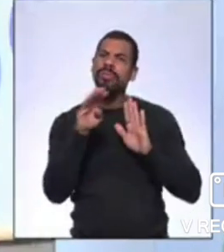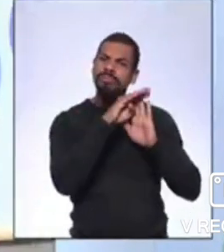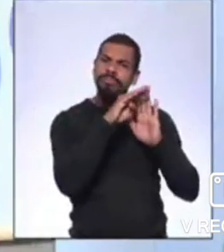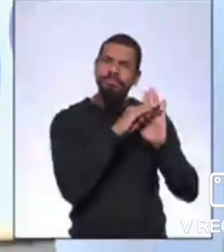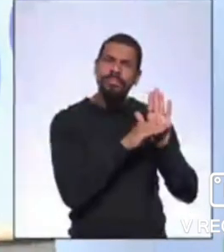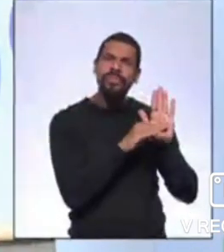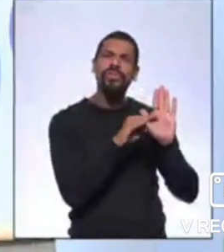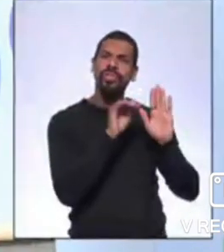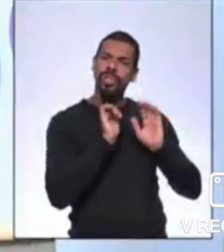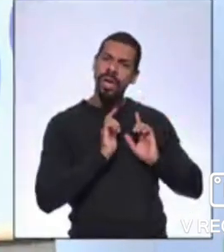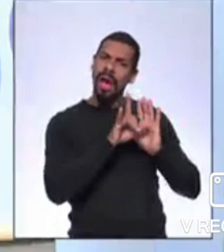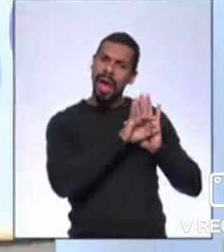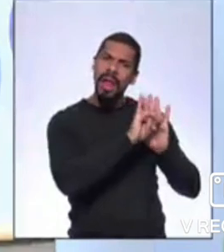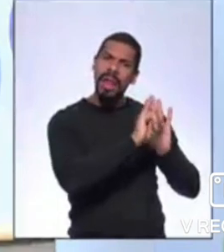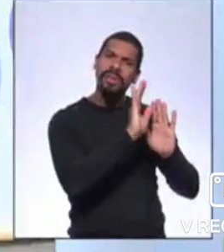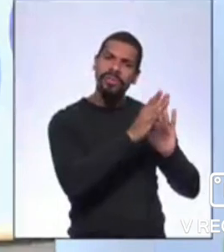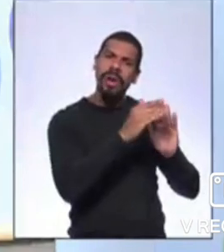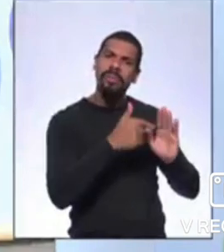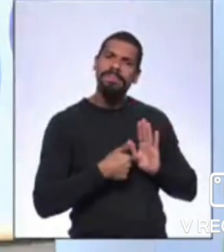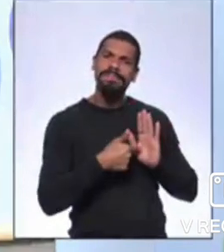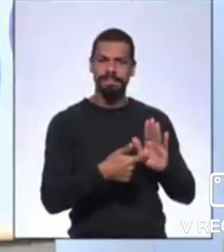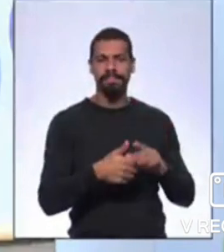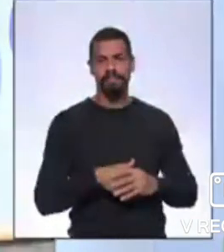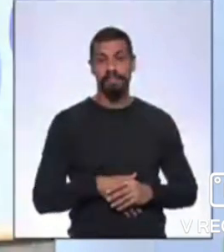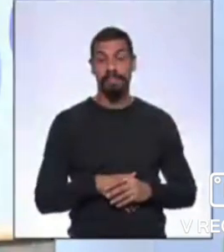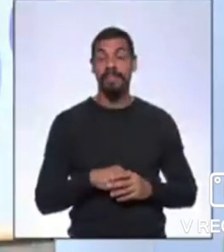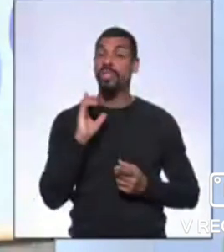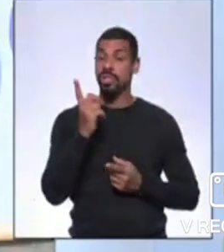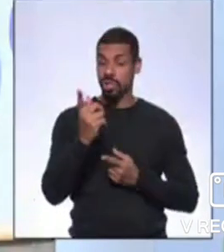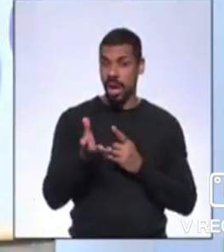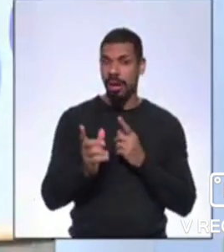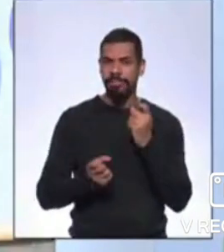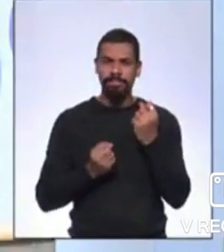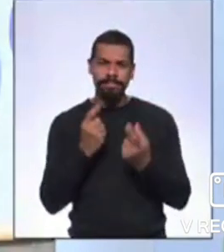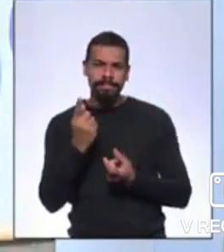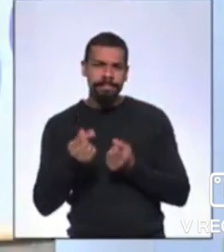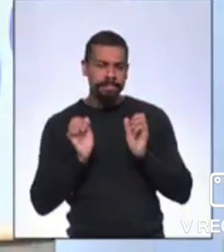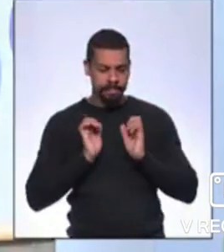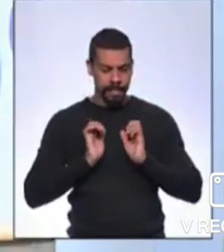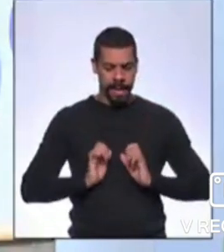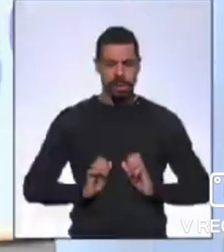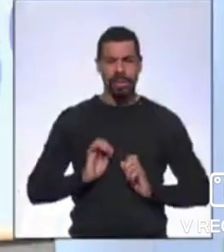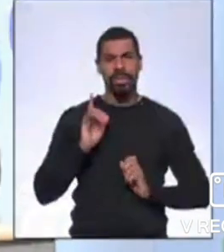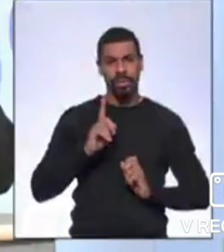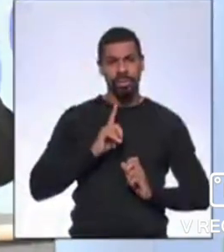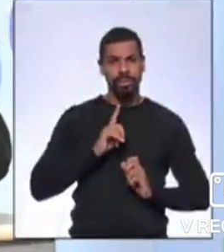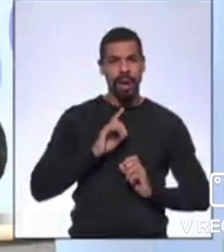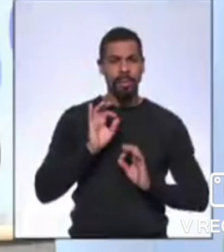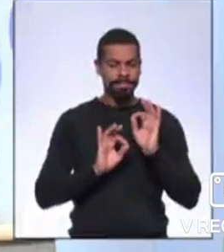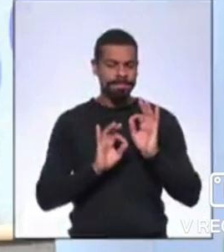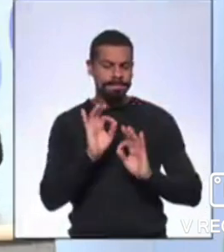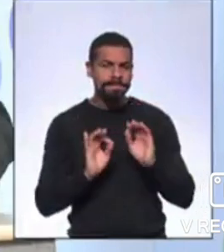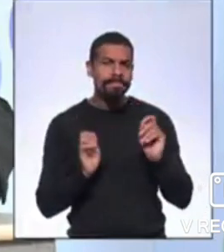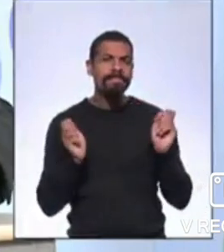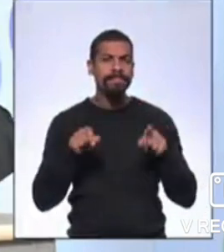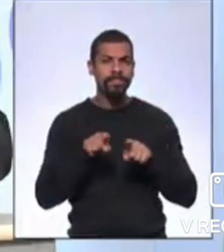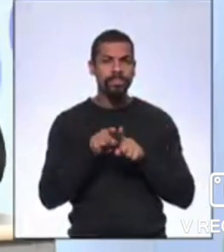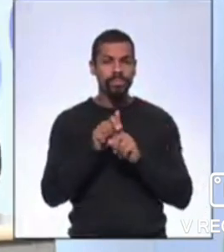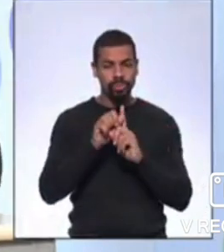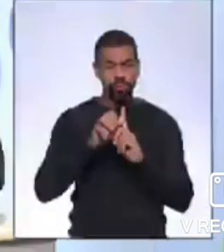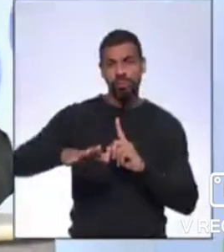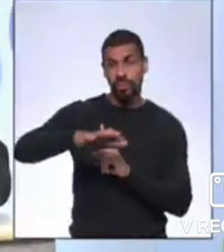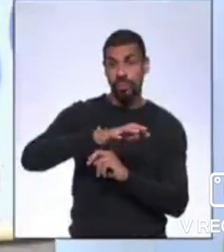de Hammurabi. Então, já havia uma organização ética, uhum, né, já com as